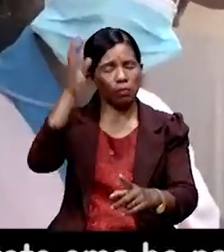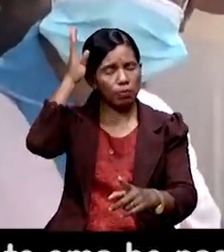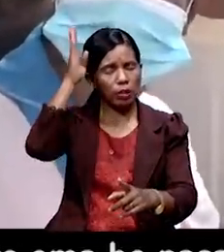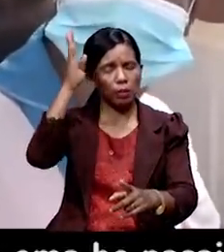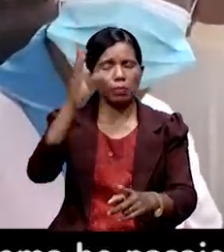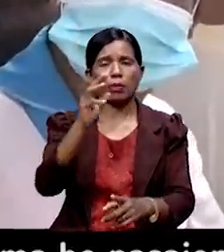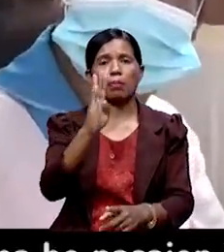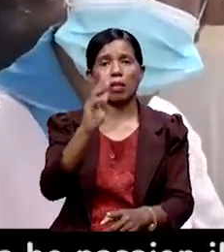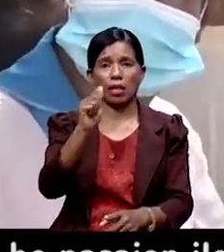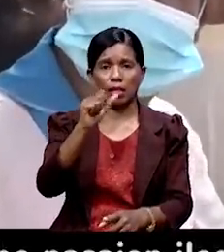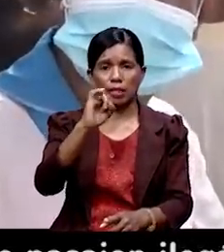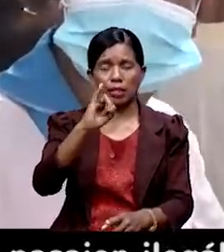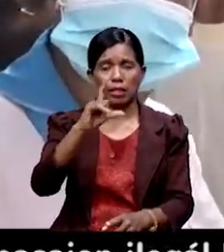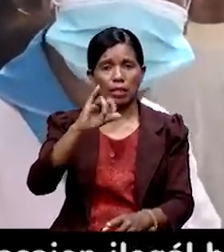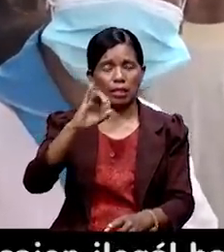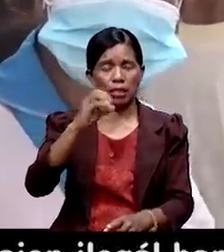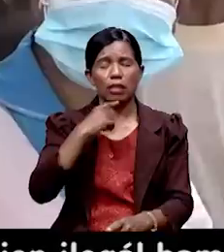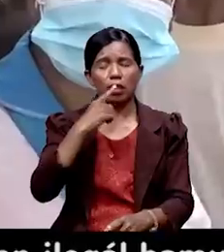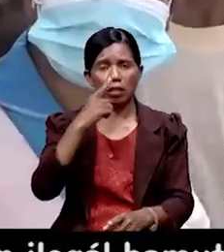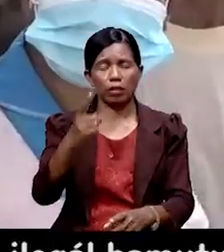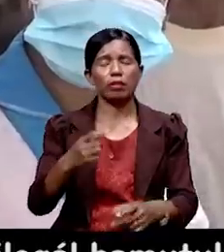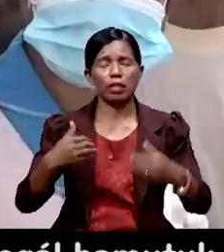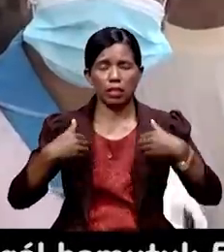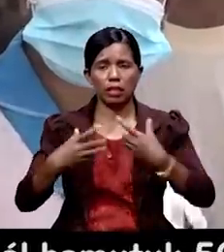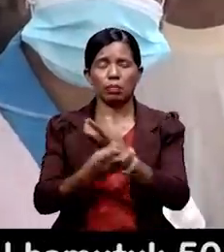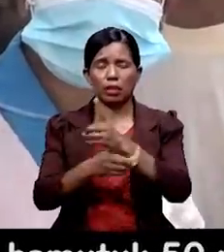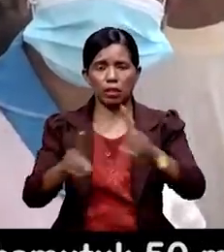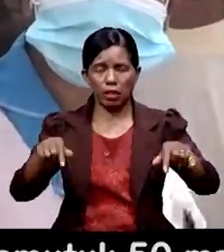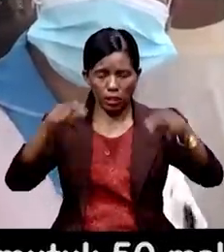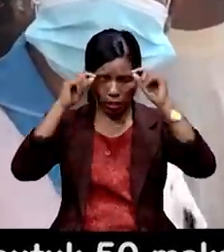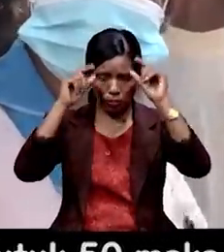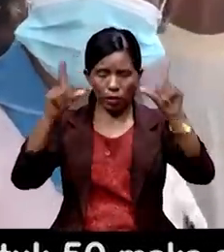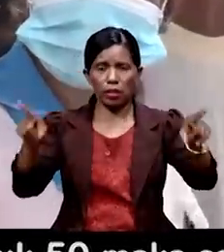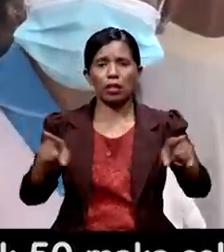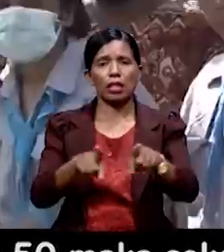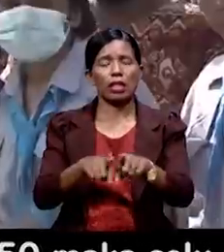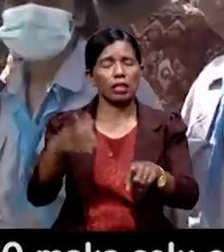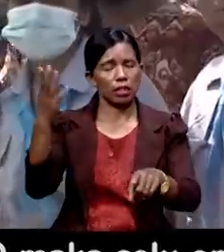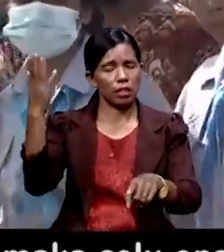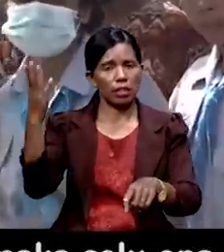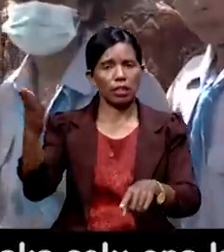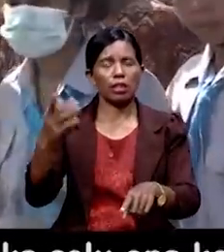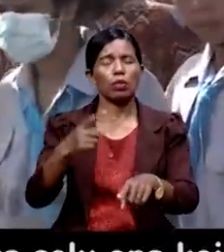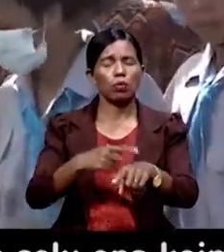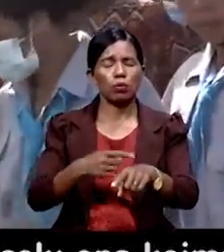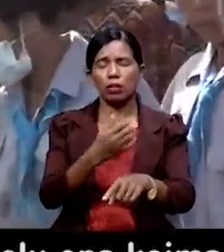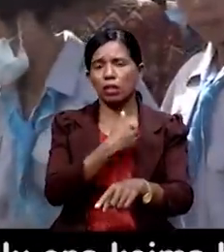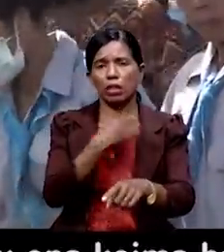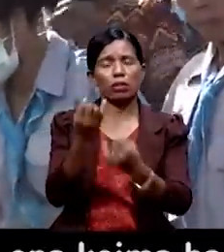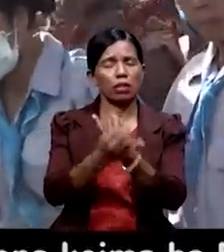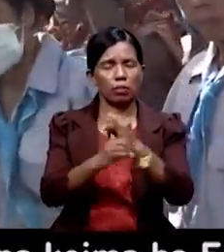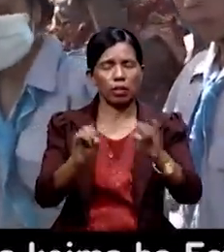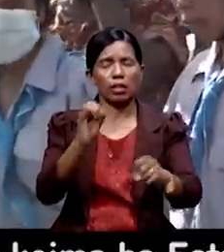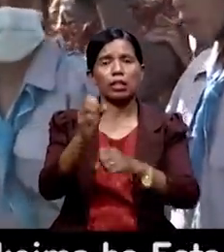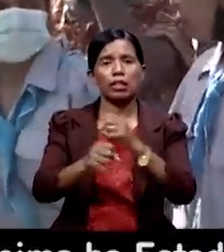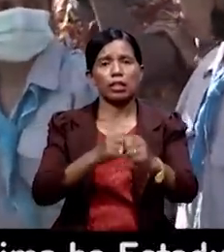hari demokrasia ba nasaun Timor-Leste, no Dom Basílio no dar vozes executada iha periodo antes referendum tinang riwida tu sia-sia